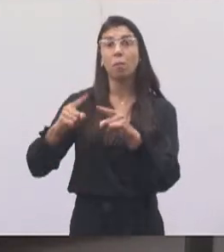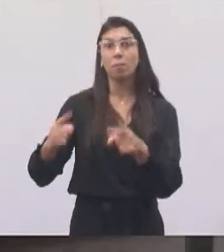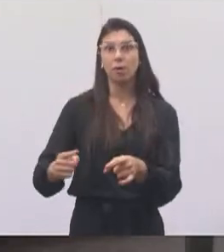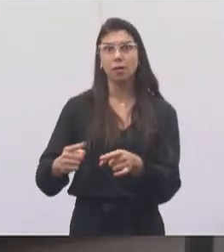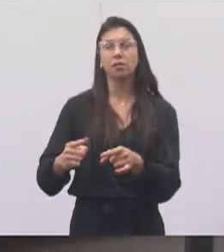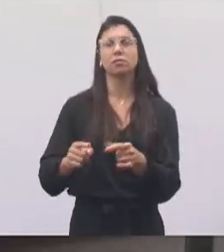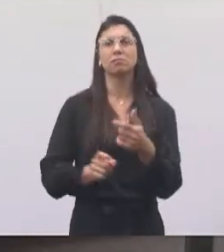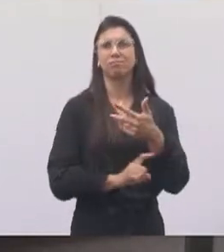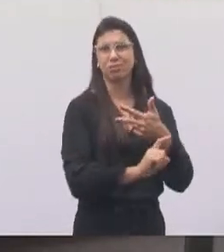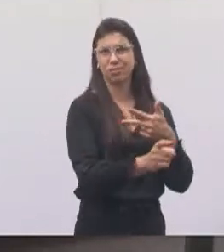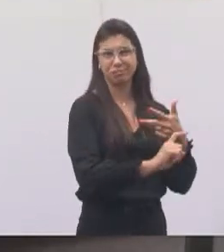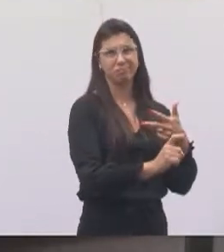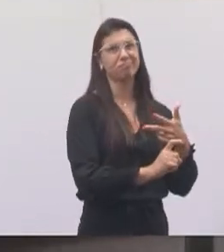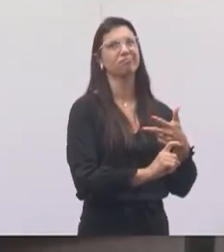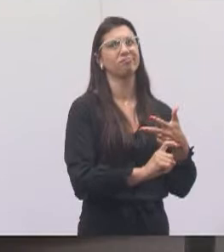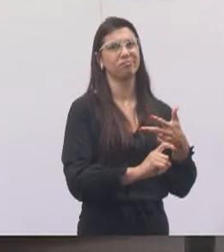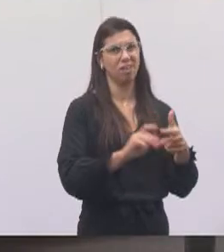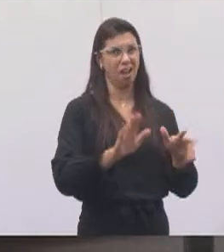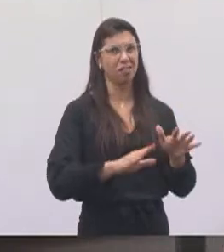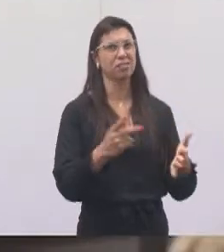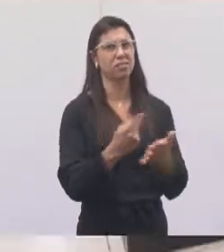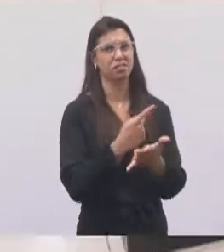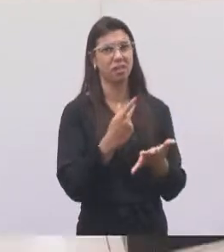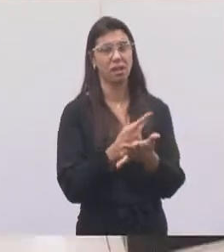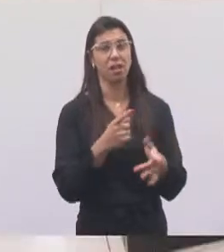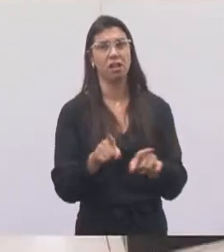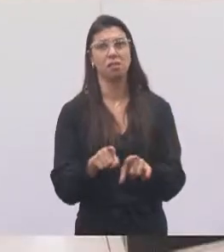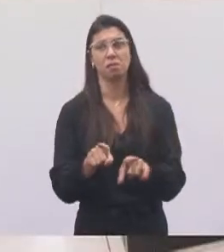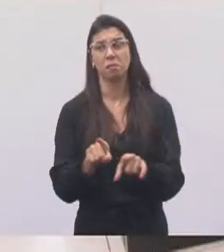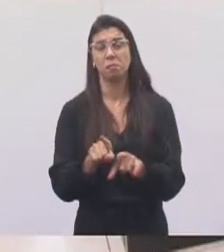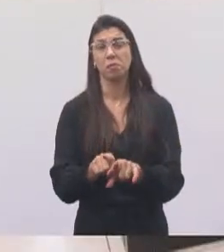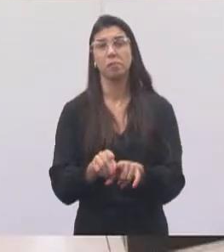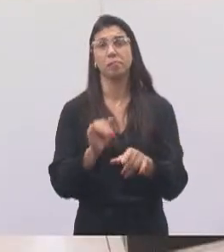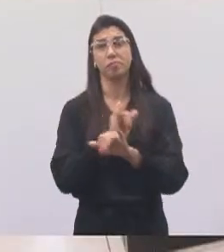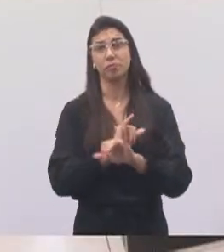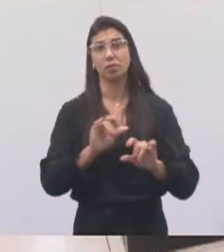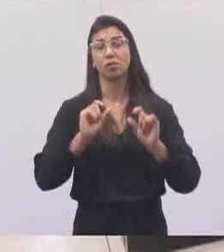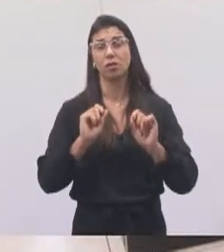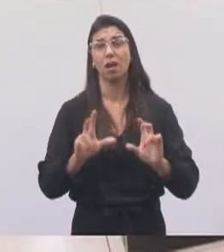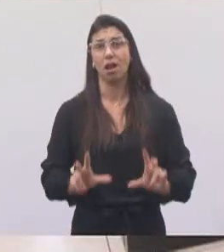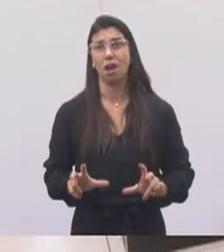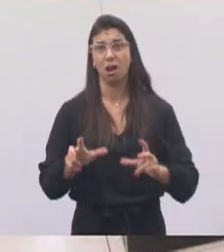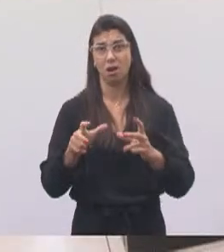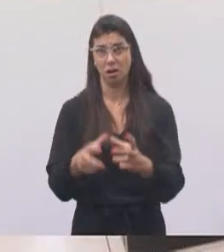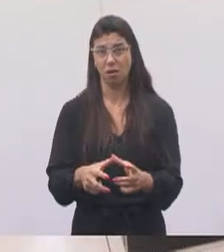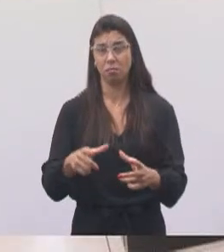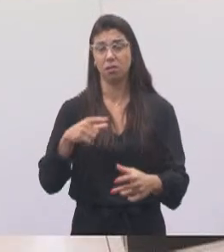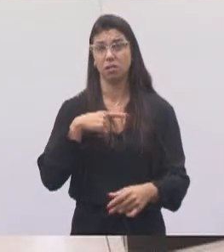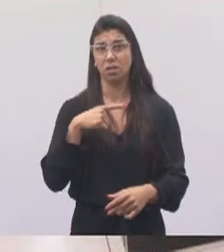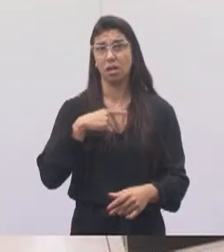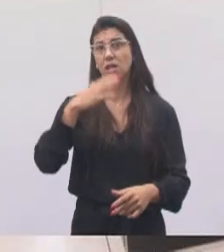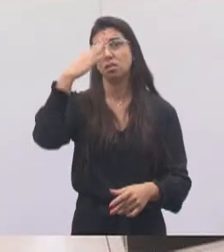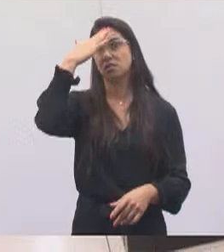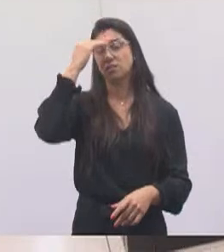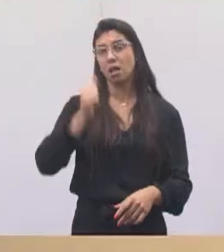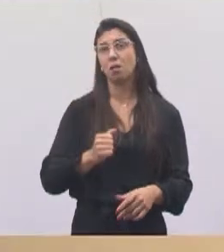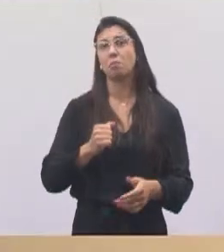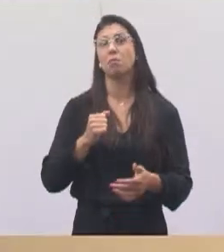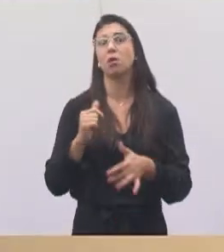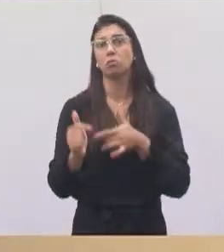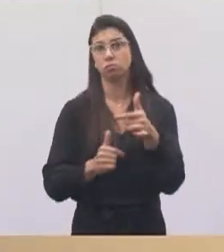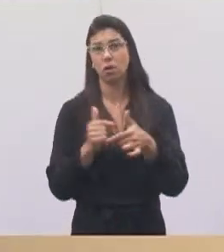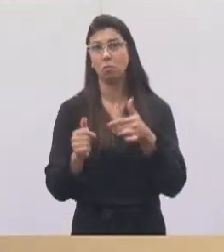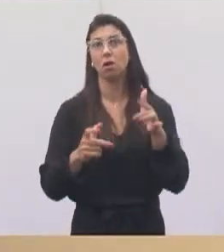executivo tem razão, não é isso? E aí fica essa mensagem que essa casa ela tem que saber quais as suas